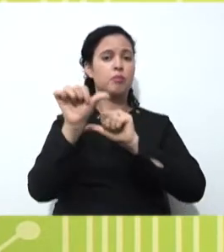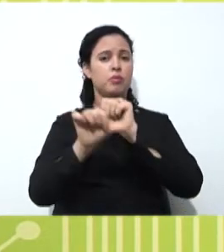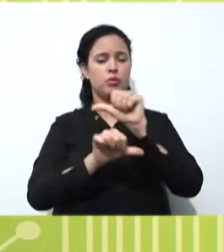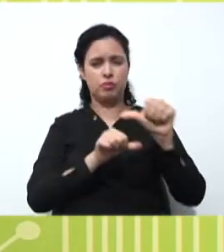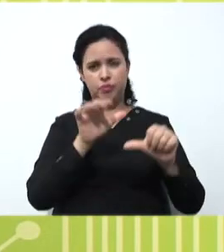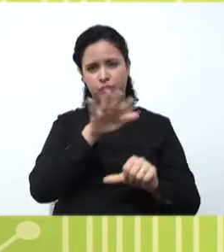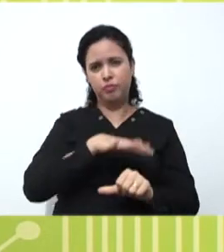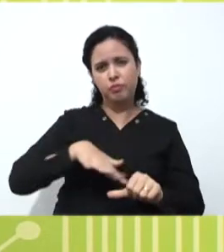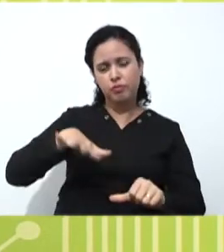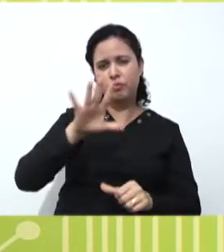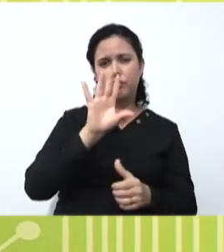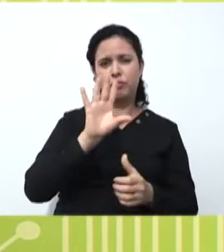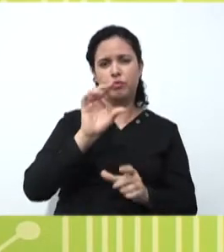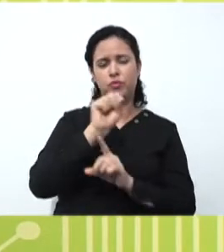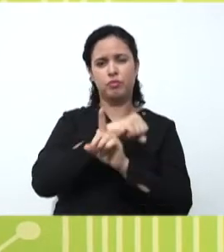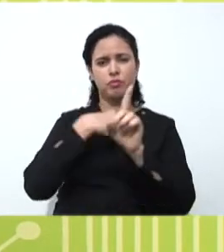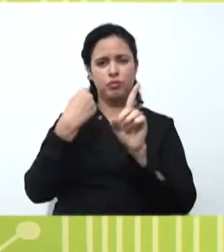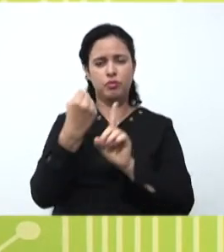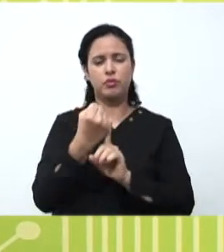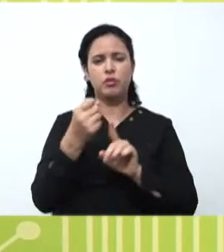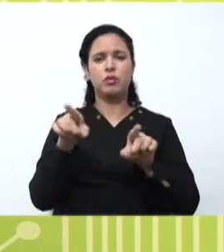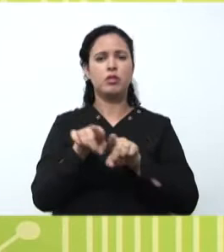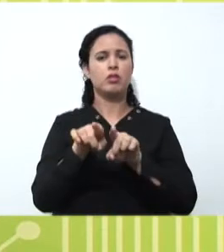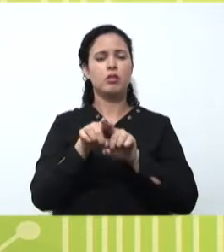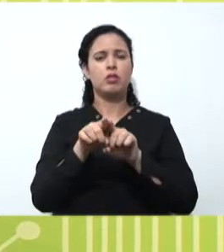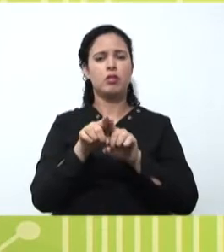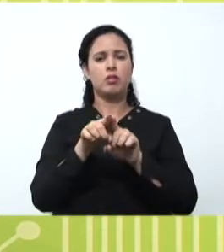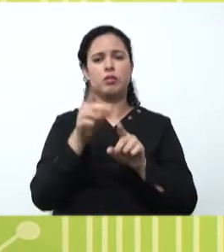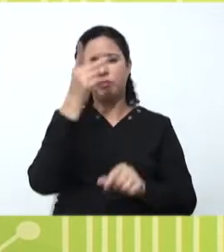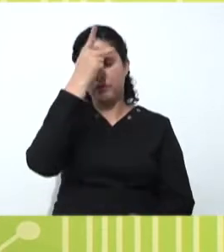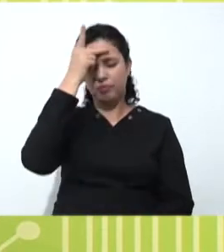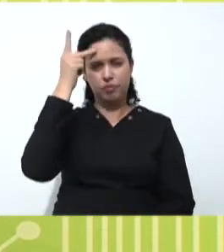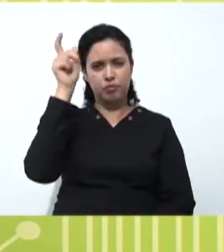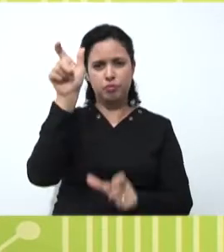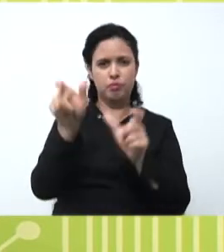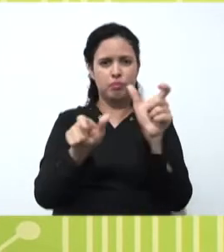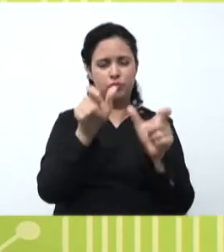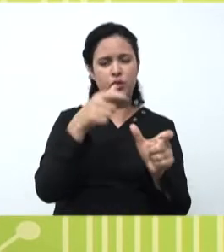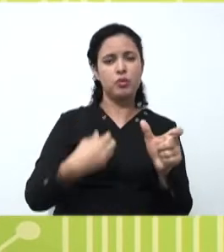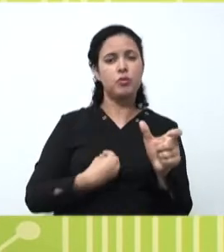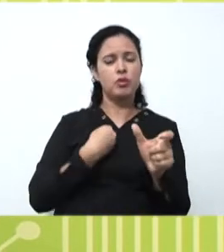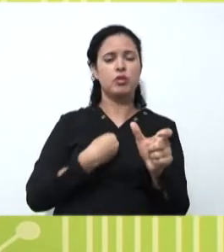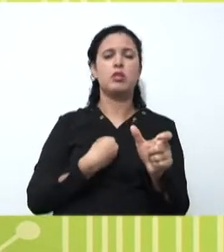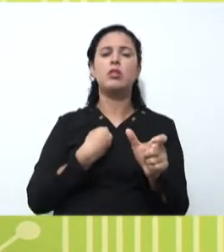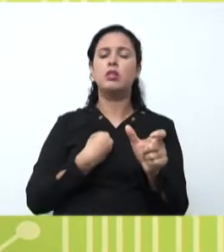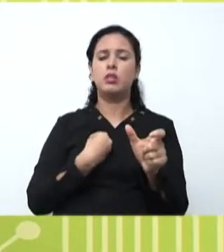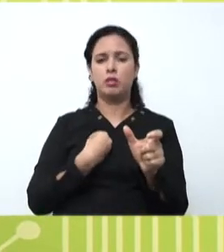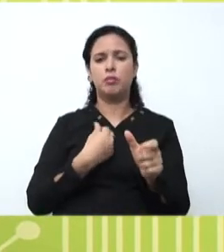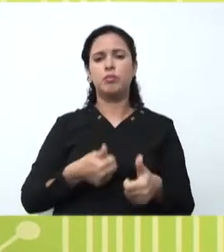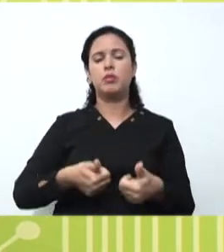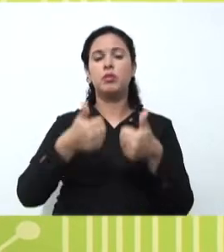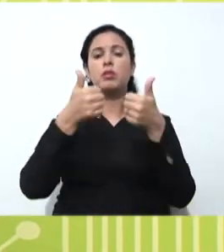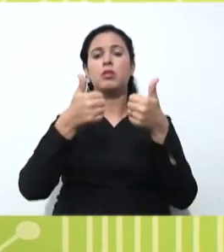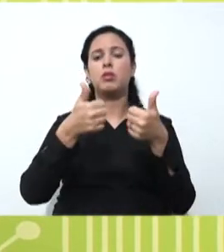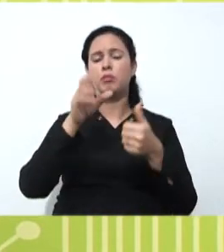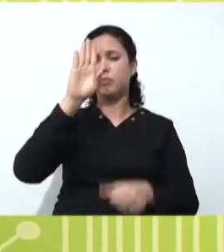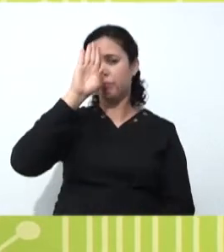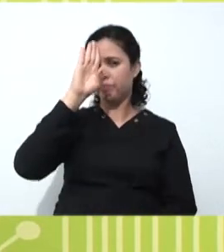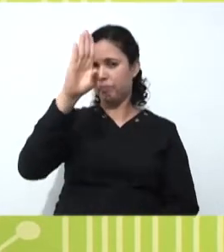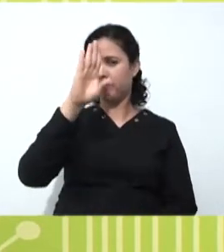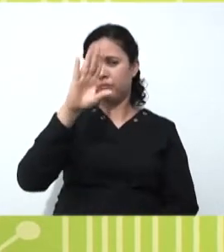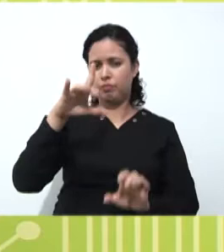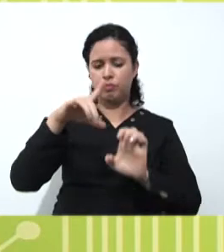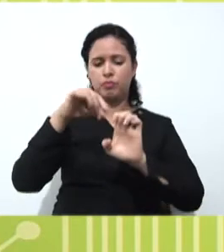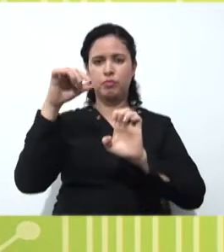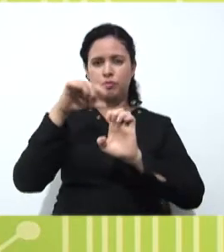realidades sociais e ele melhora a vida das pessoas, ok? Principalmente o empreendedorismo